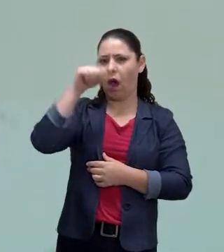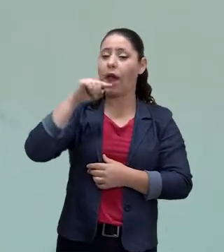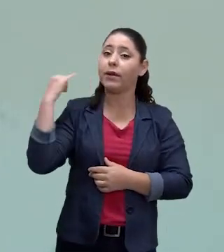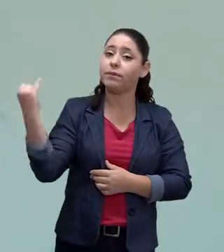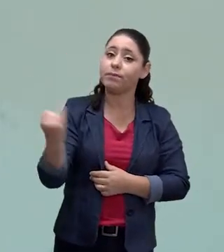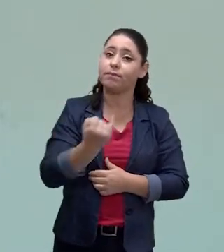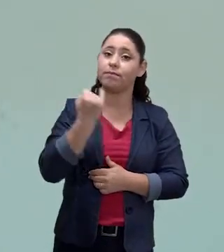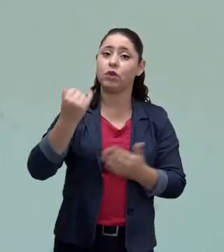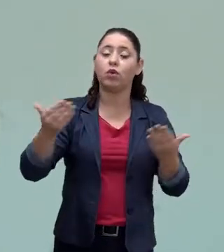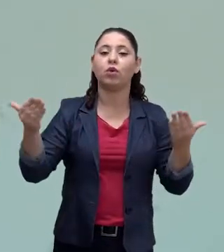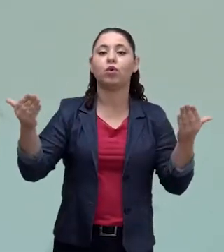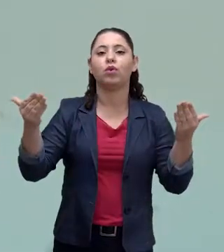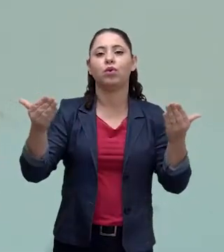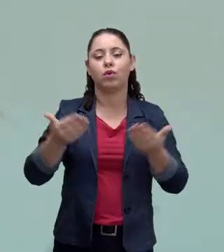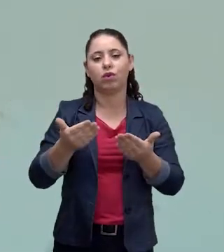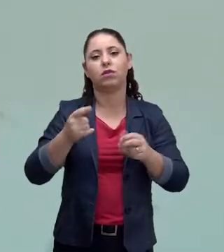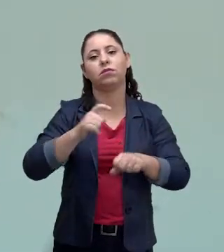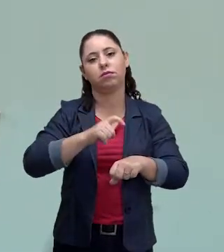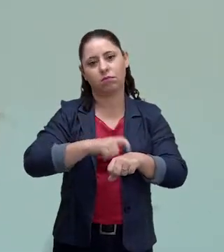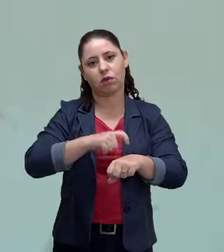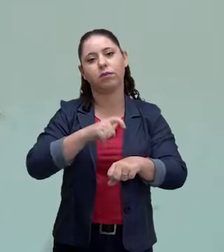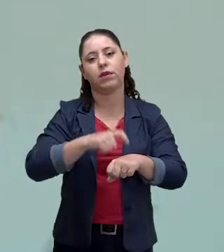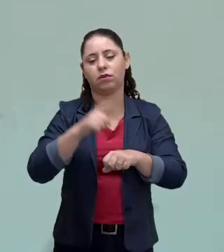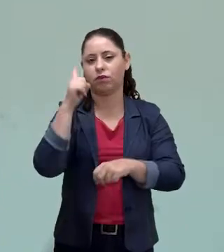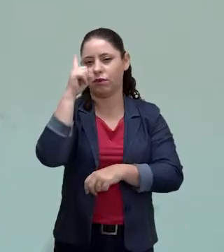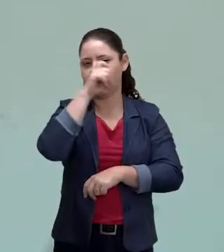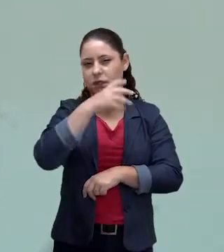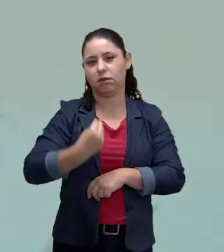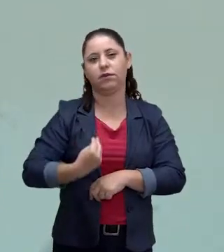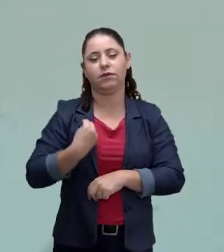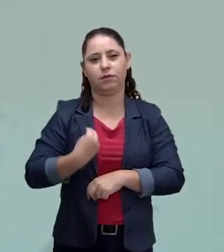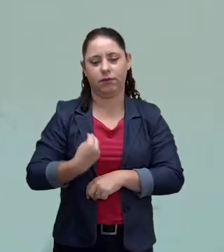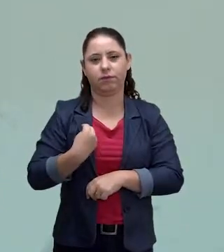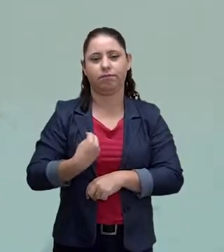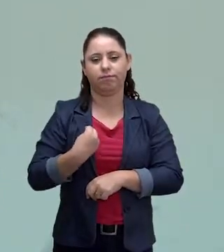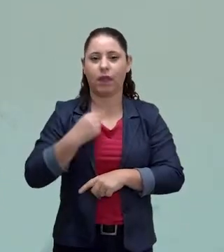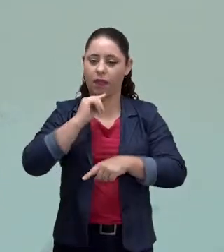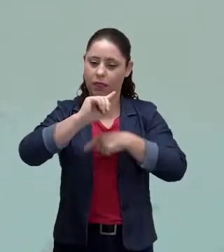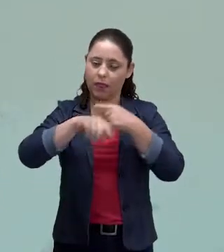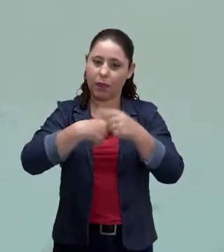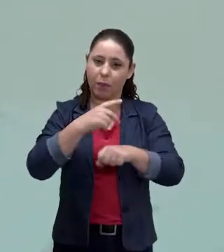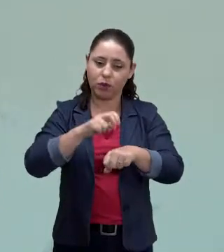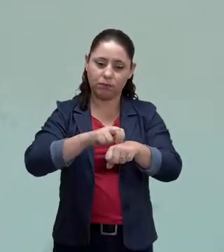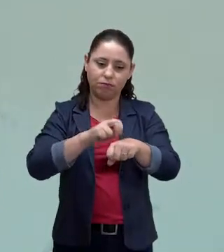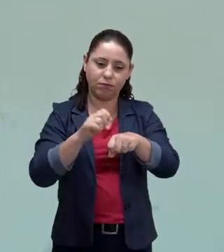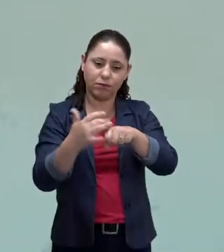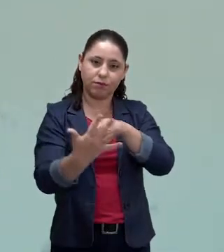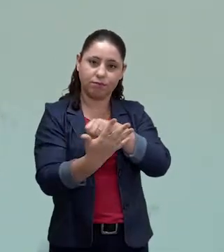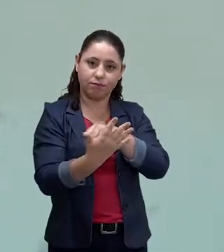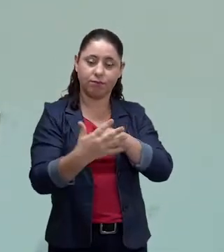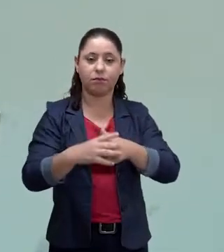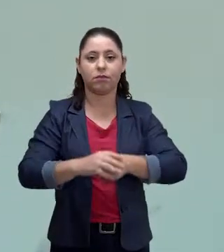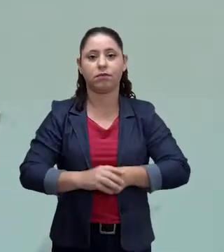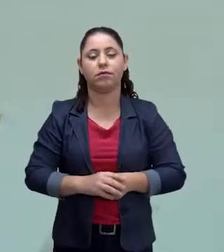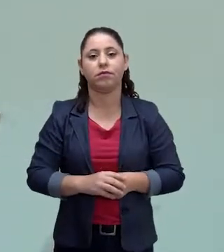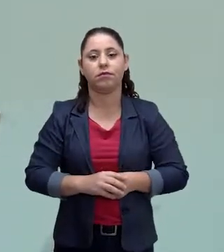é fundamental, ainda mais hoje em dia, numa época tão difícil que nós estamos vivendo pós-pandemia.